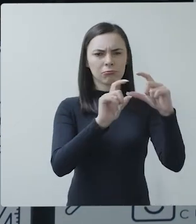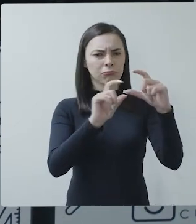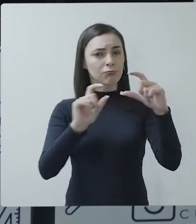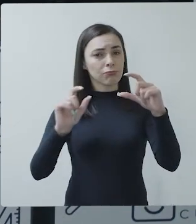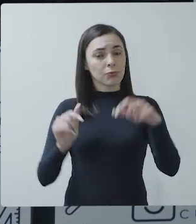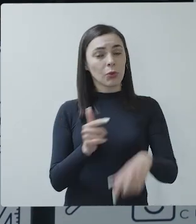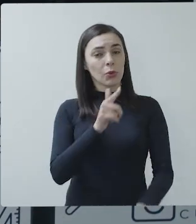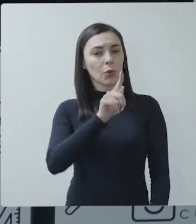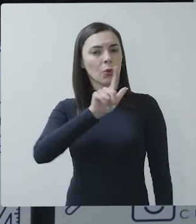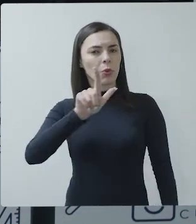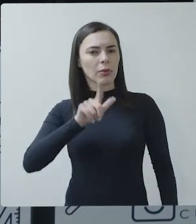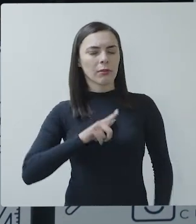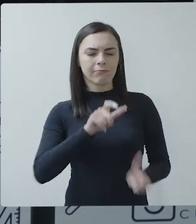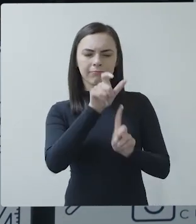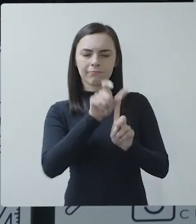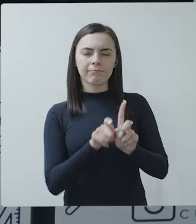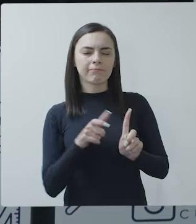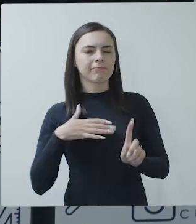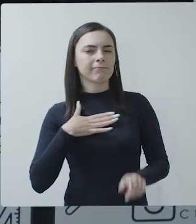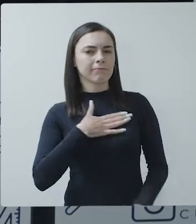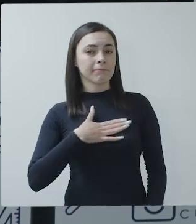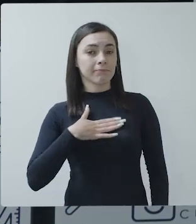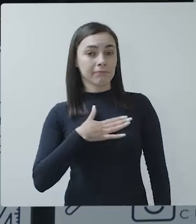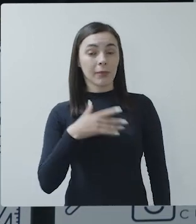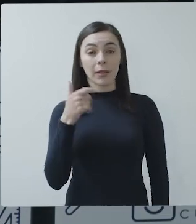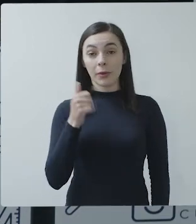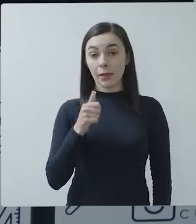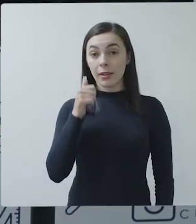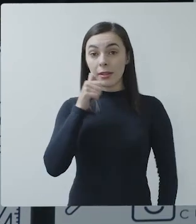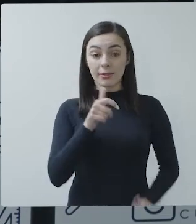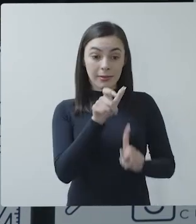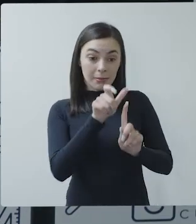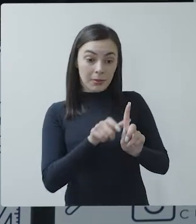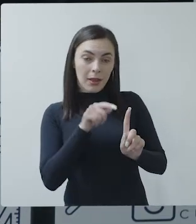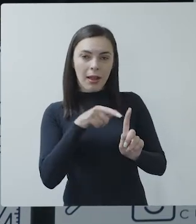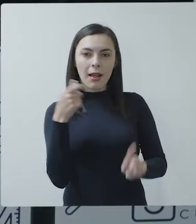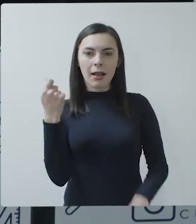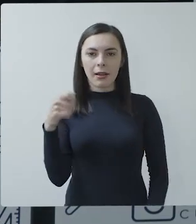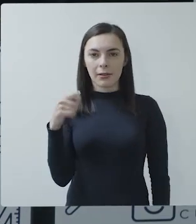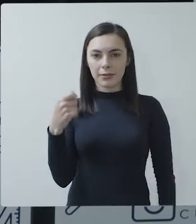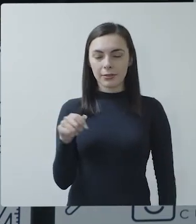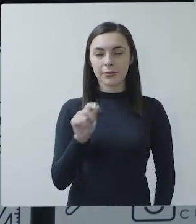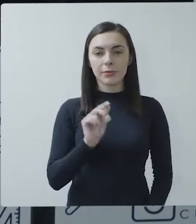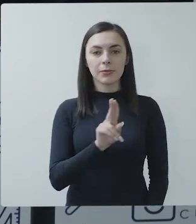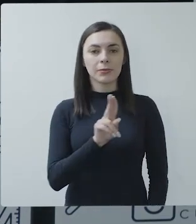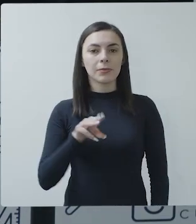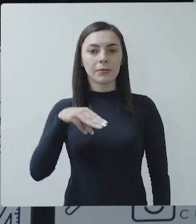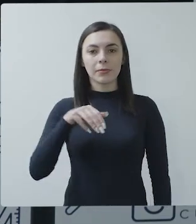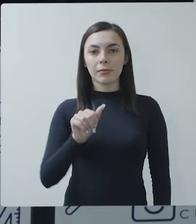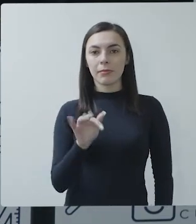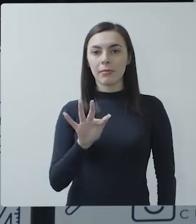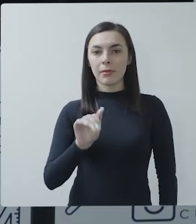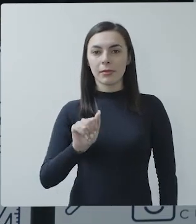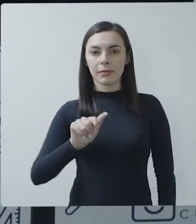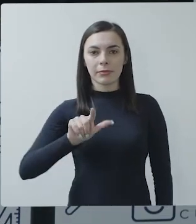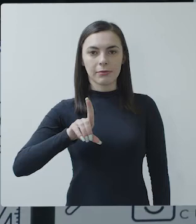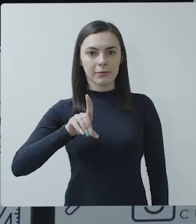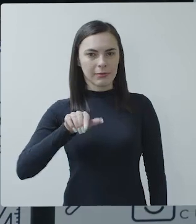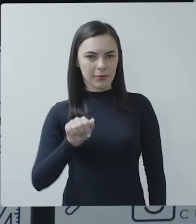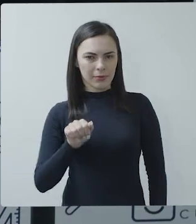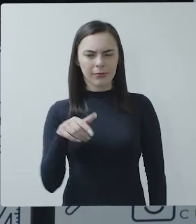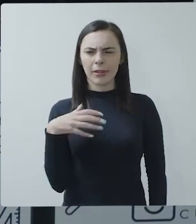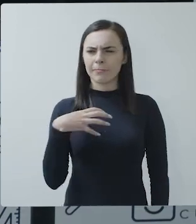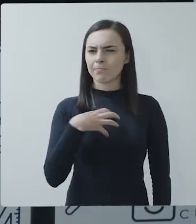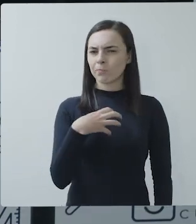uma personagem que eu gosto muito. Ela é argentina, essa personagem, que é a Mafalda. A Mafalda, ela tem um jeito